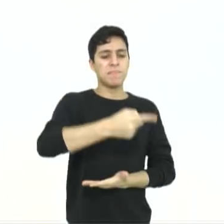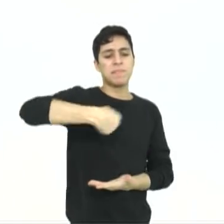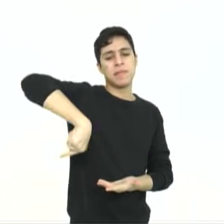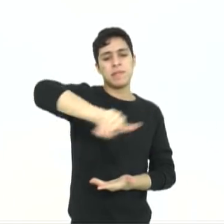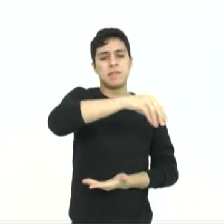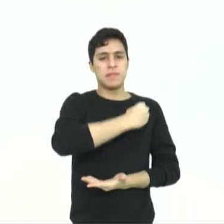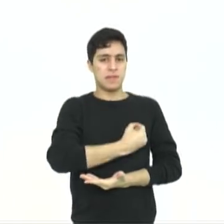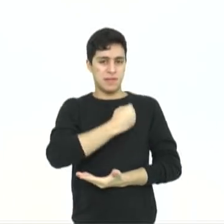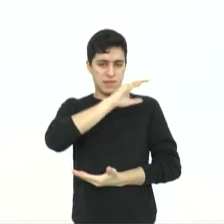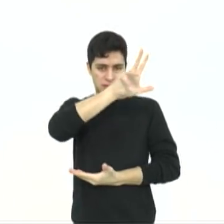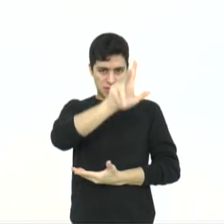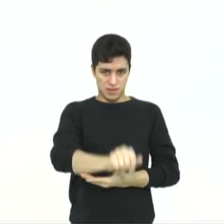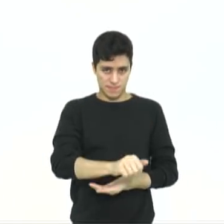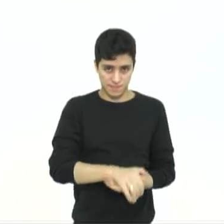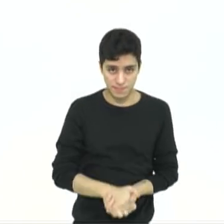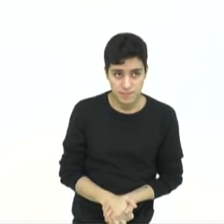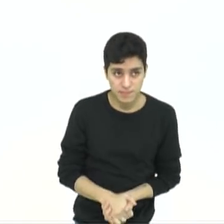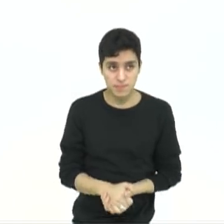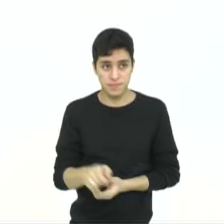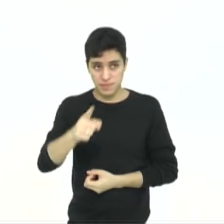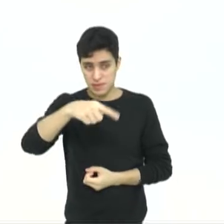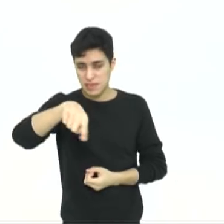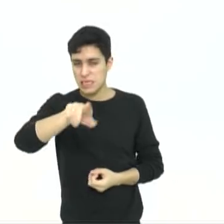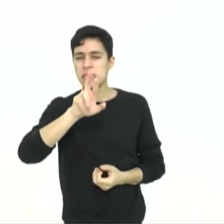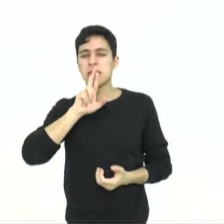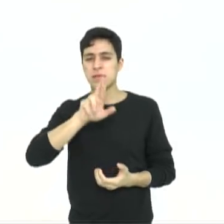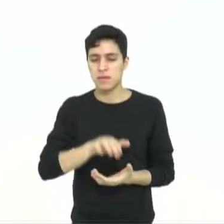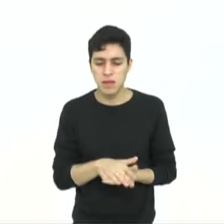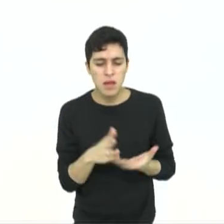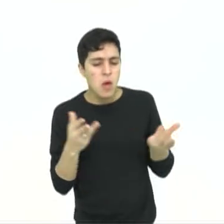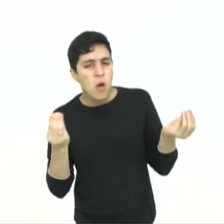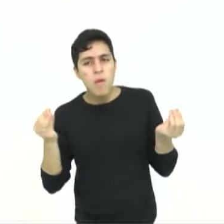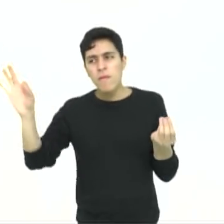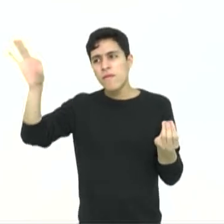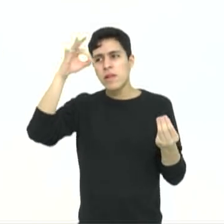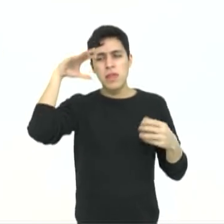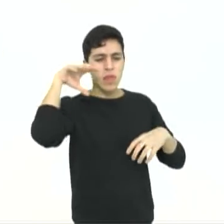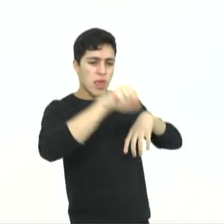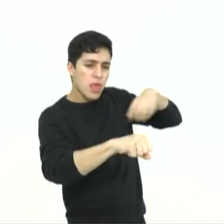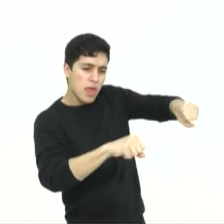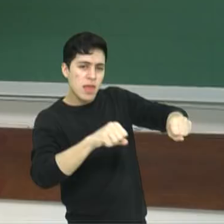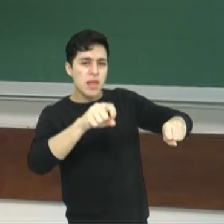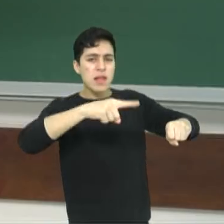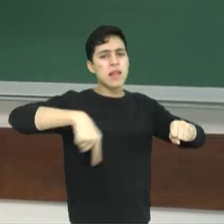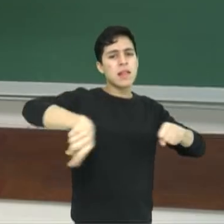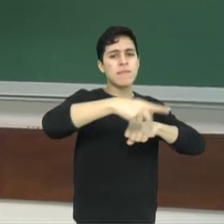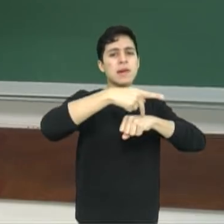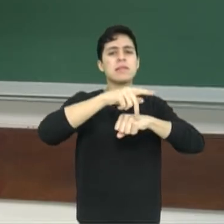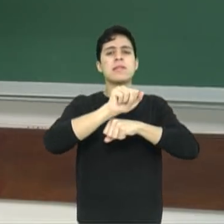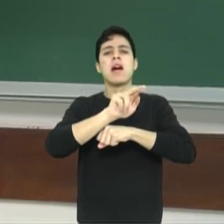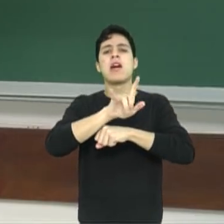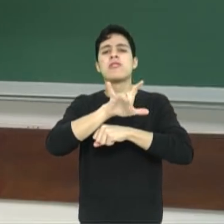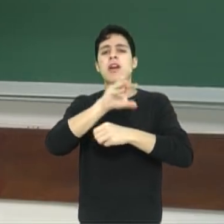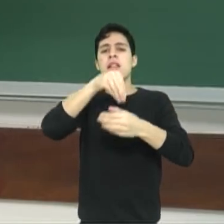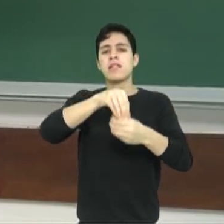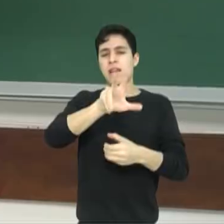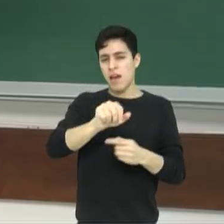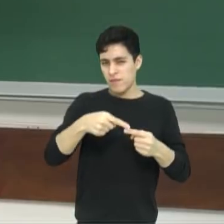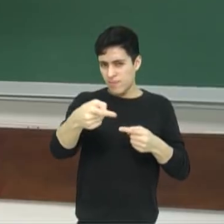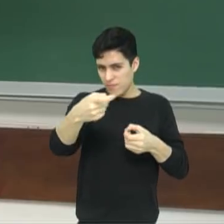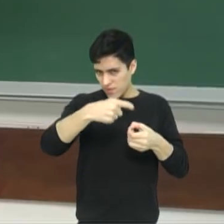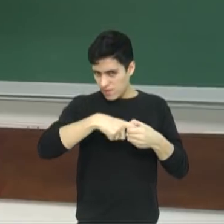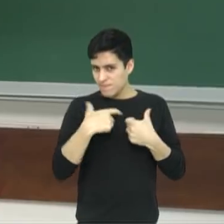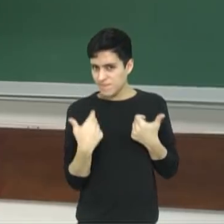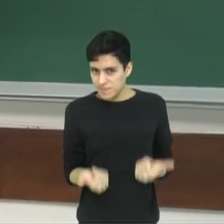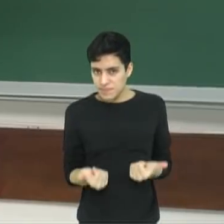africanas. Agora com vocês, como os franceses invadiram e dominaram a Argélia na África? Daqui a pouquinho nós